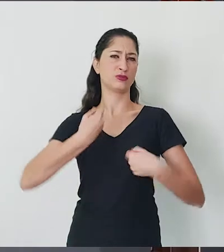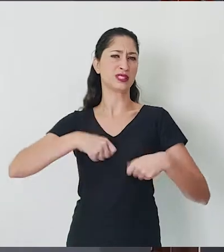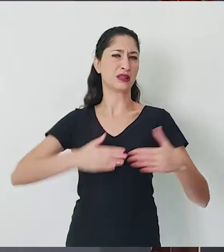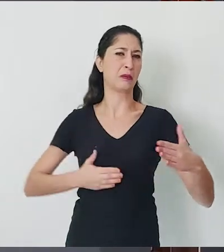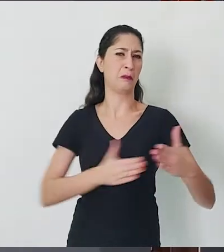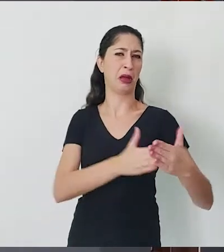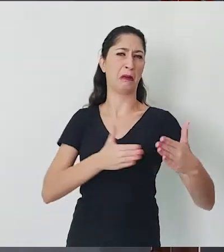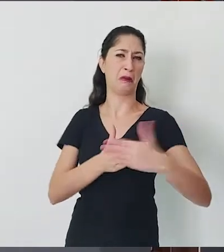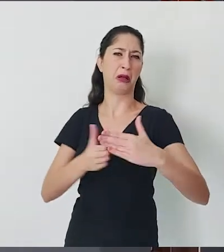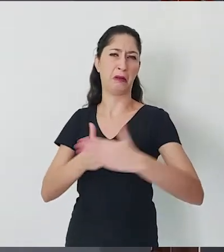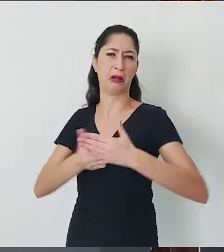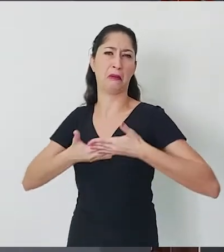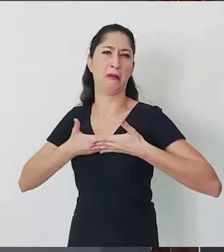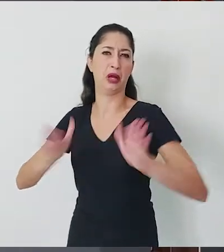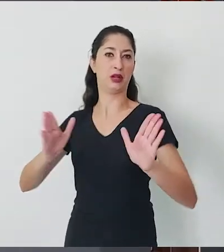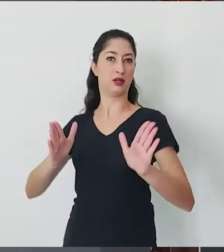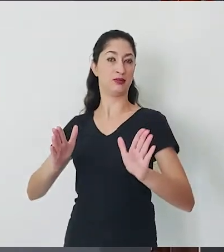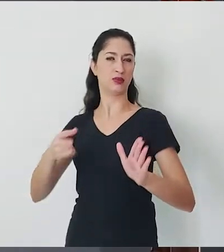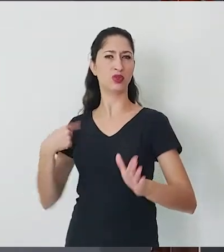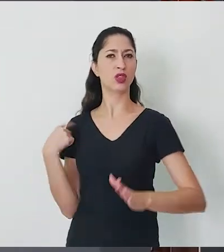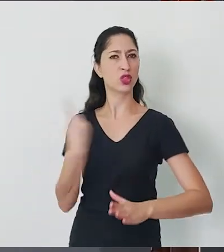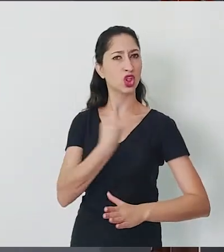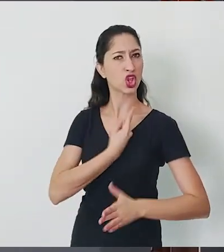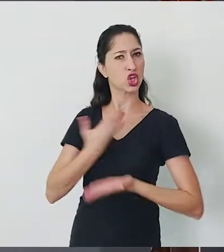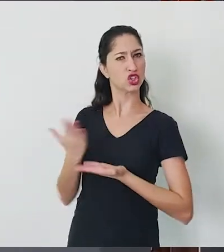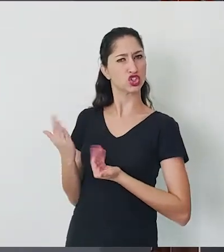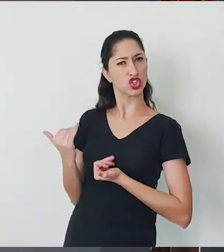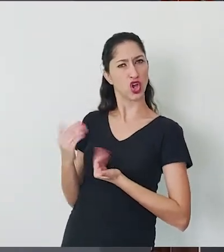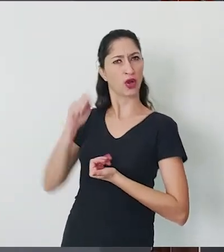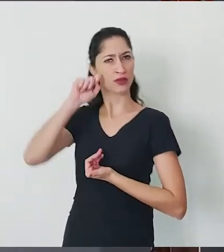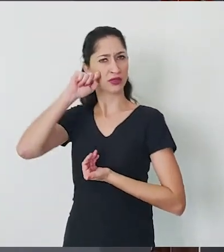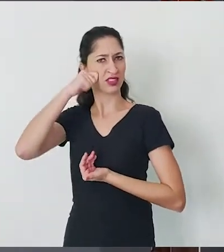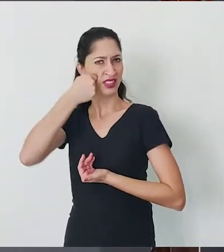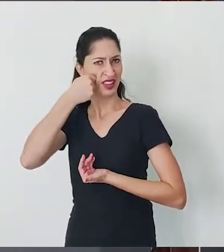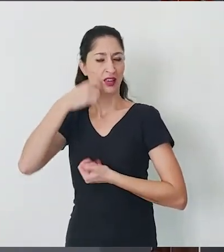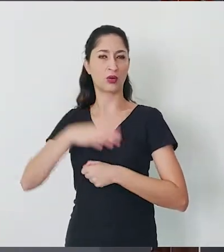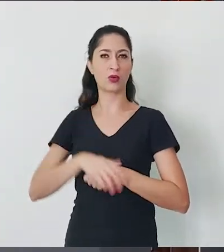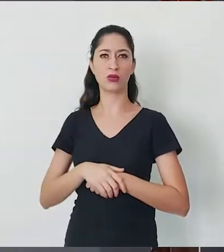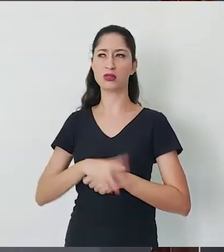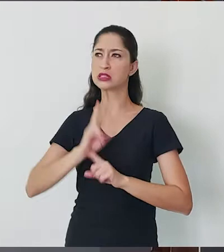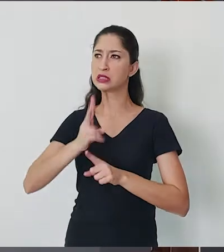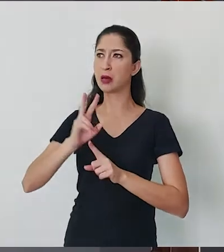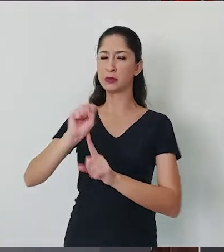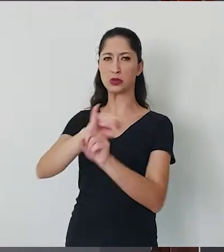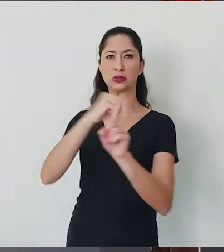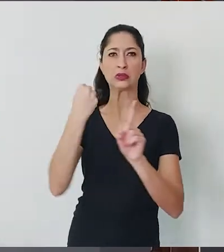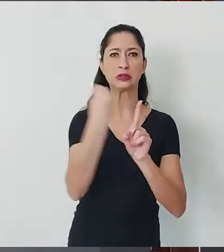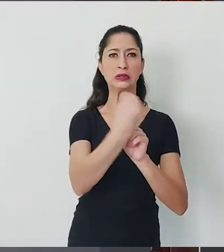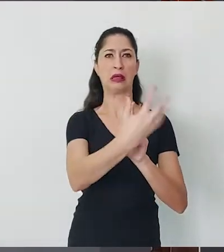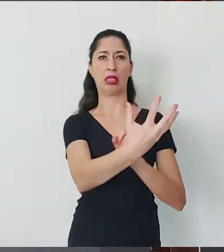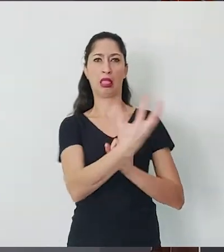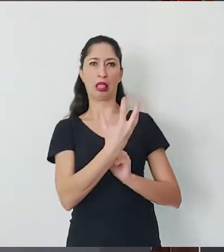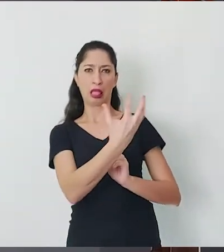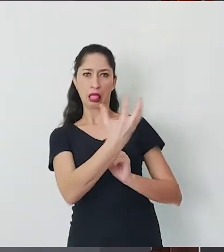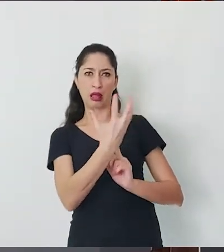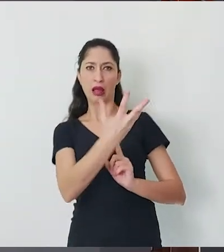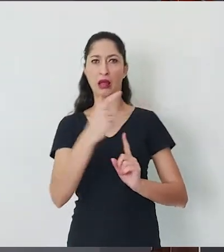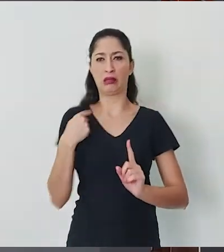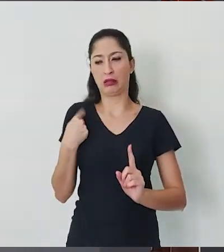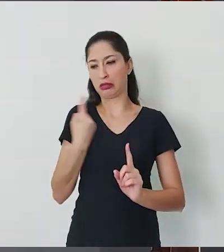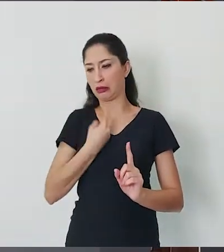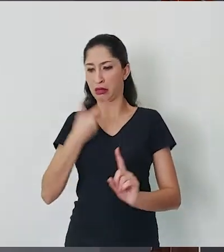gente rompa com essas barreiras. Principalmente nós que somos jovens negros, temos o estigma social de sermos incapazes